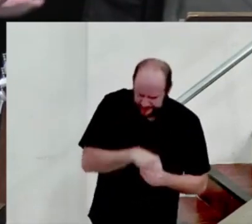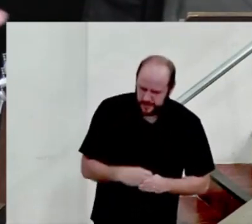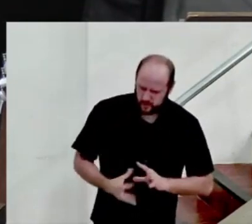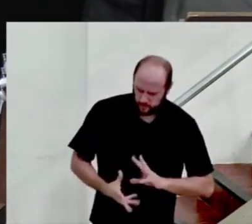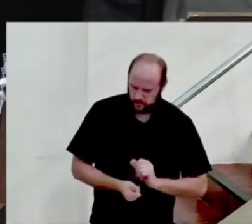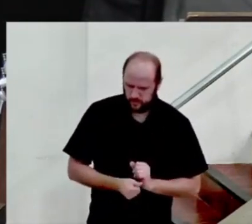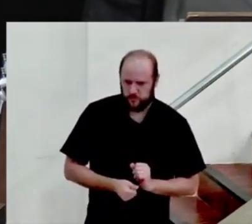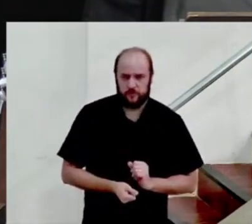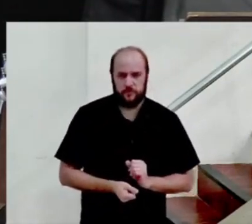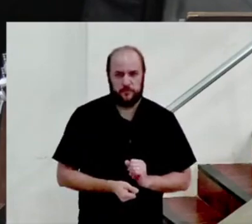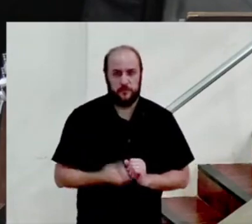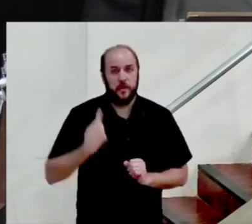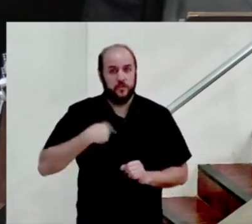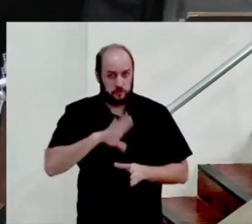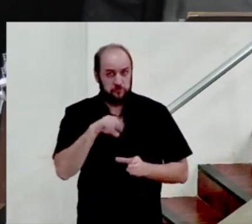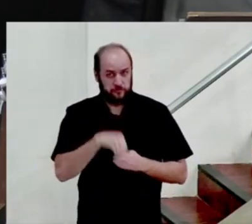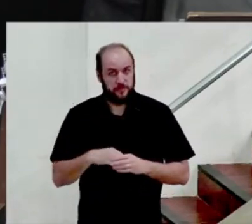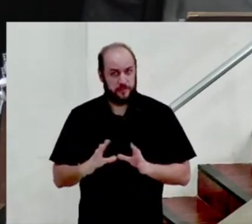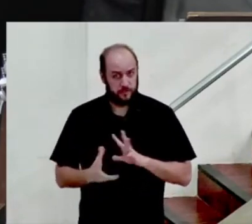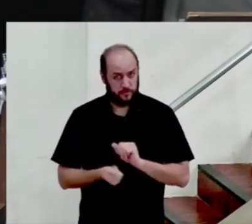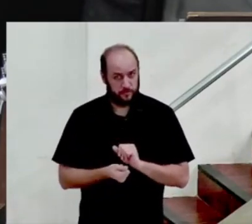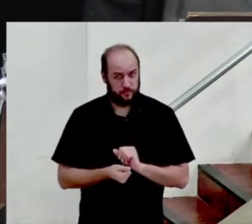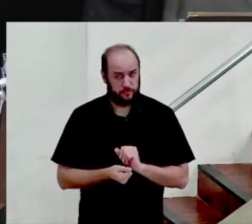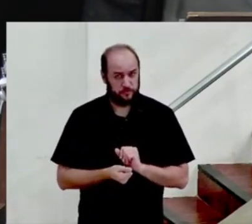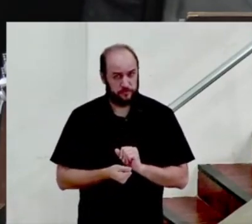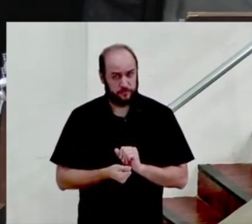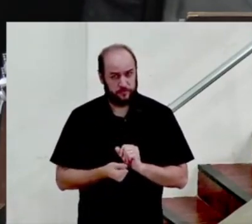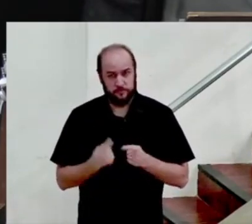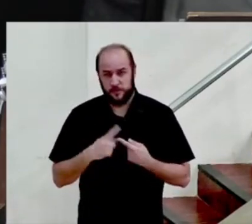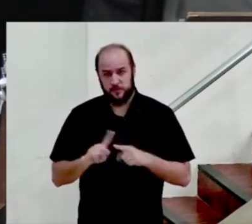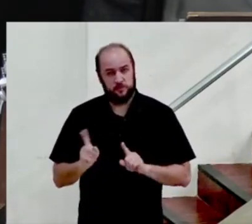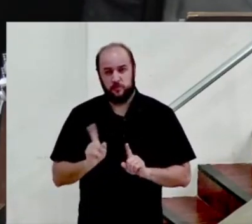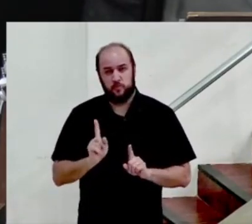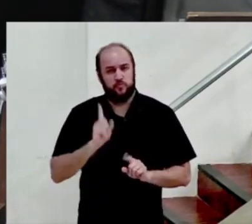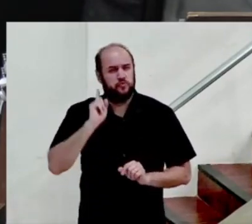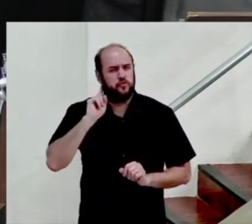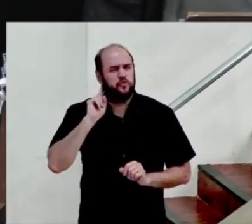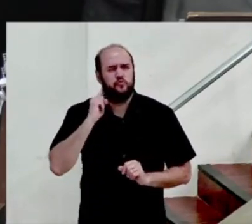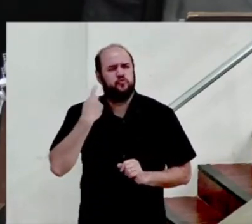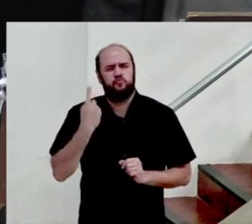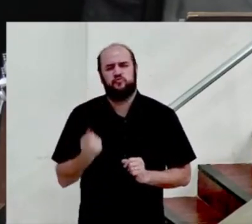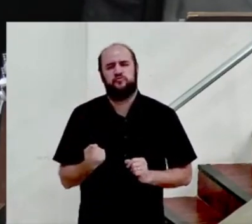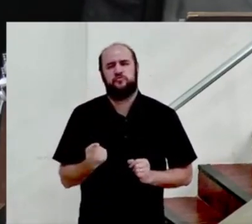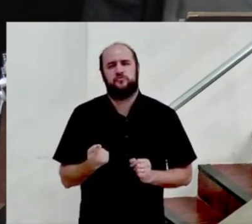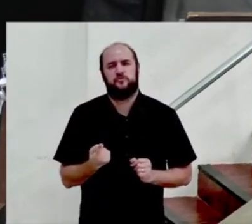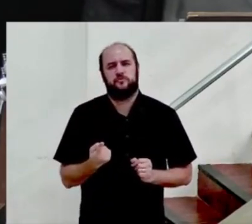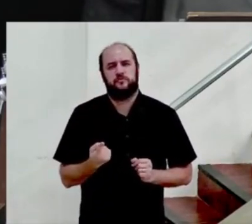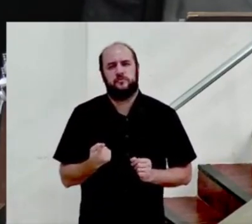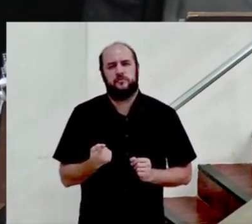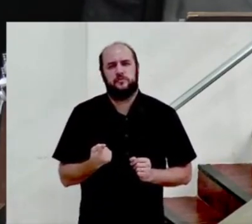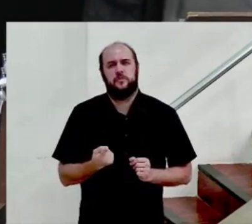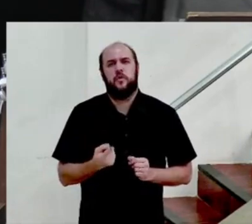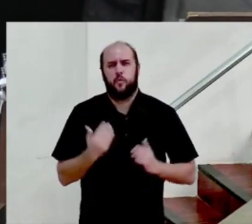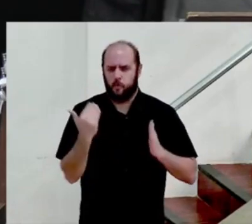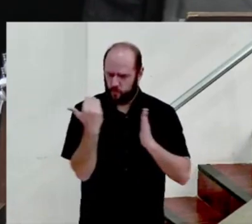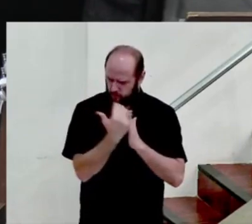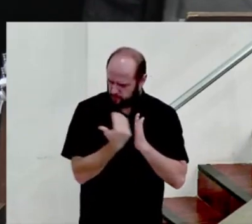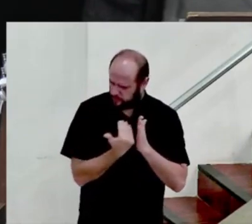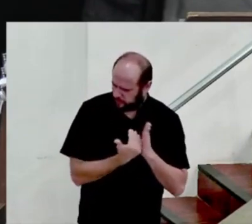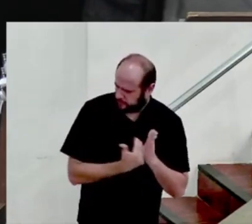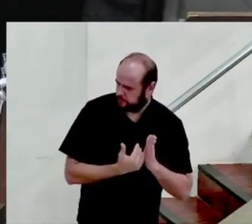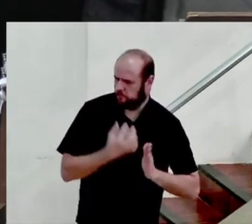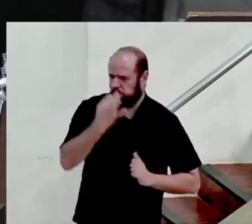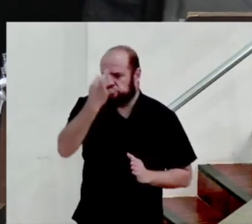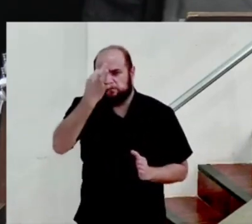santuários estão em meio ao mundo, mas não são contaminados por ele. A ordem, a organização,